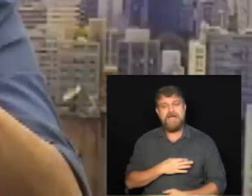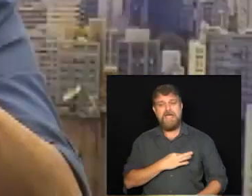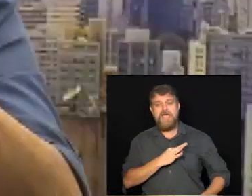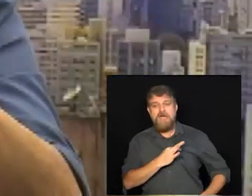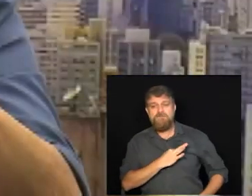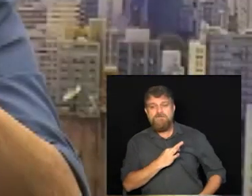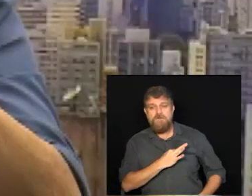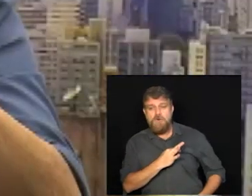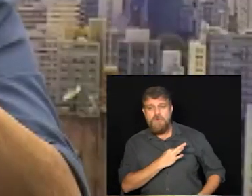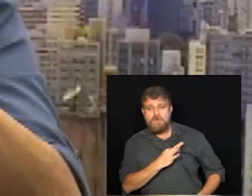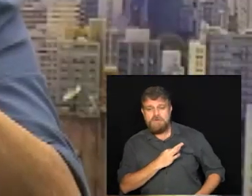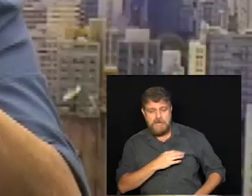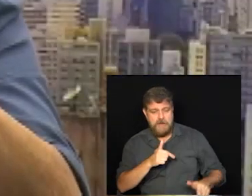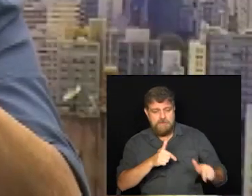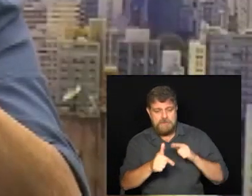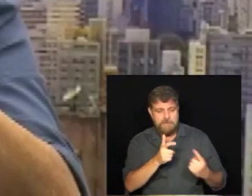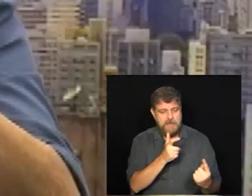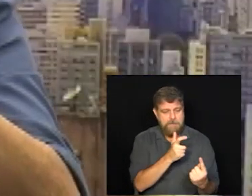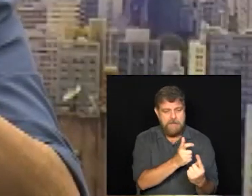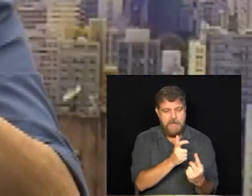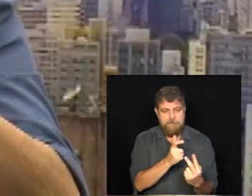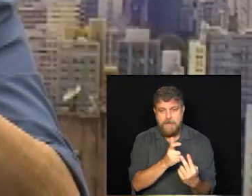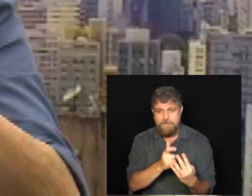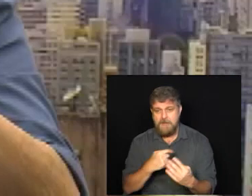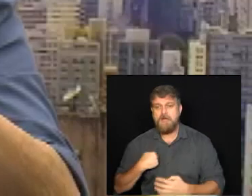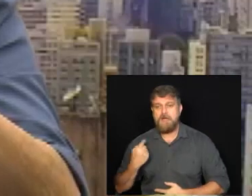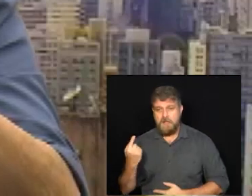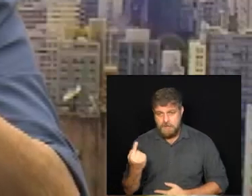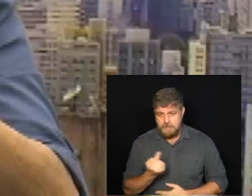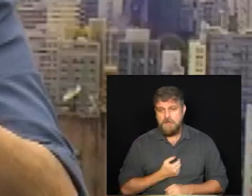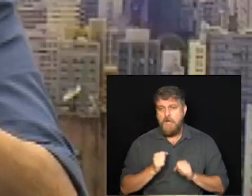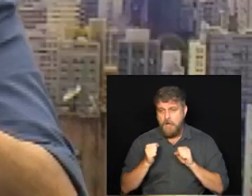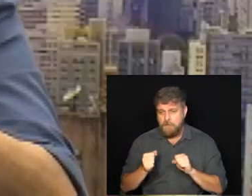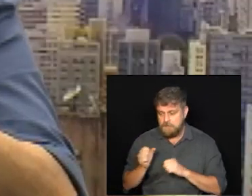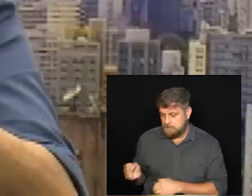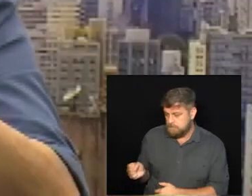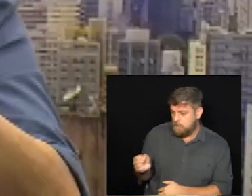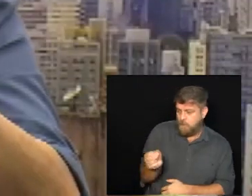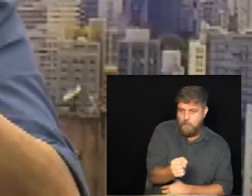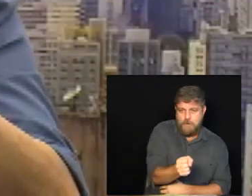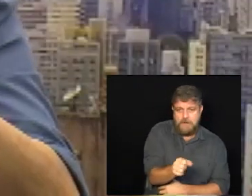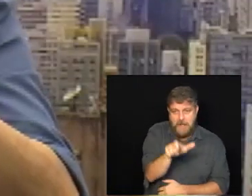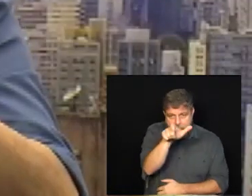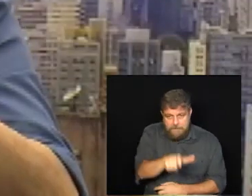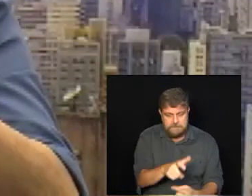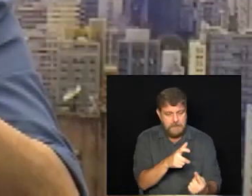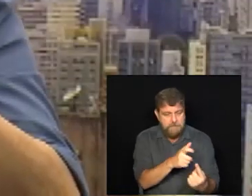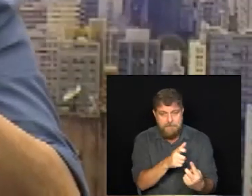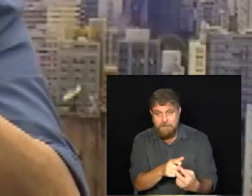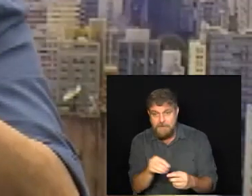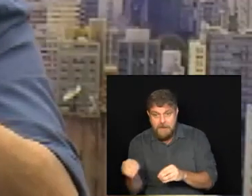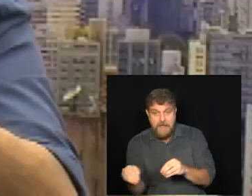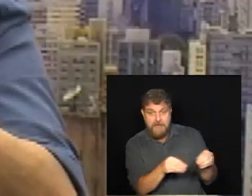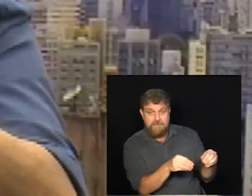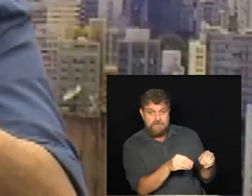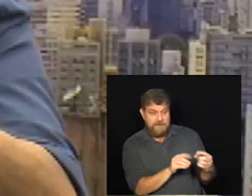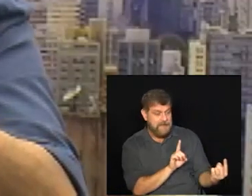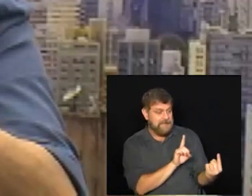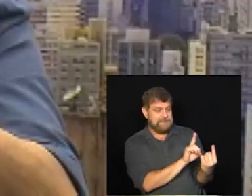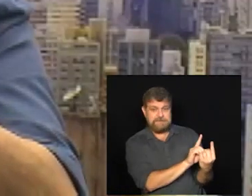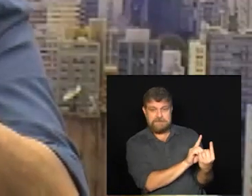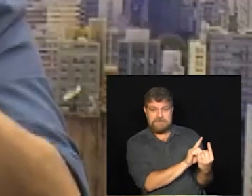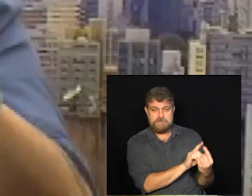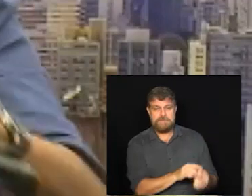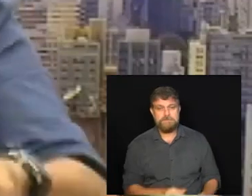voluntárias, trabalhar na vacinação, nós podemos colocar essas pessoas que estão na vacinação para trabalhar na assistência. É